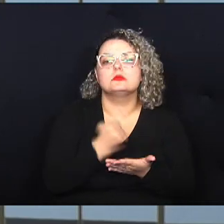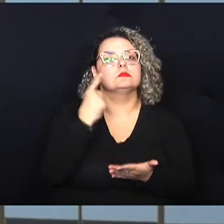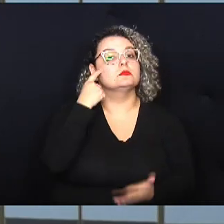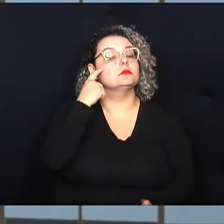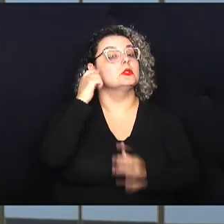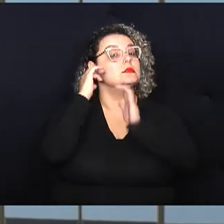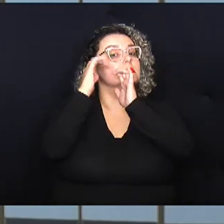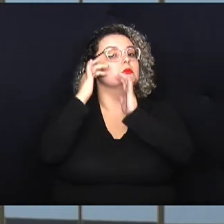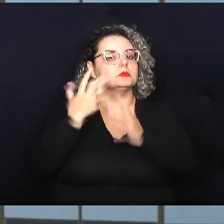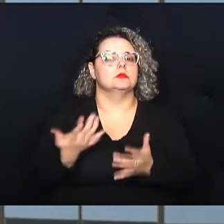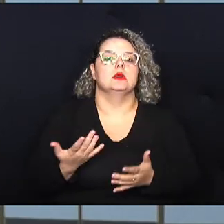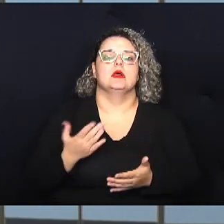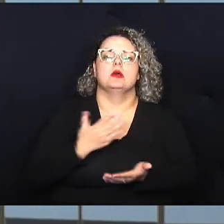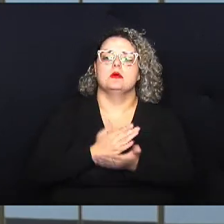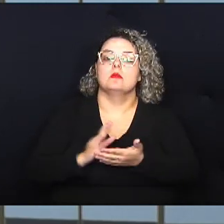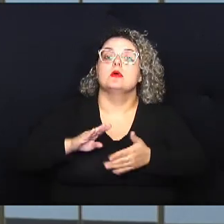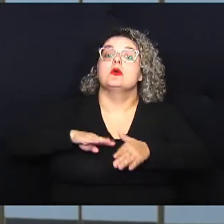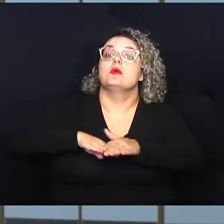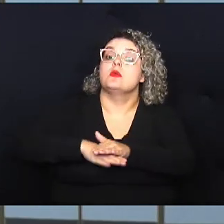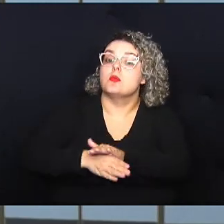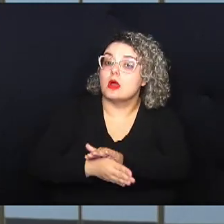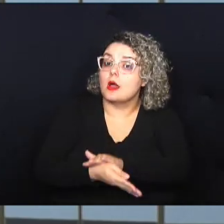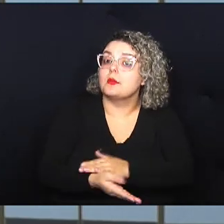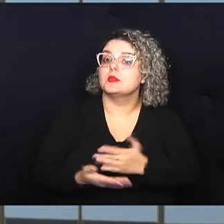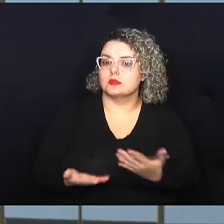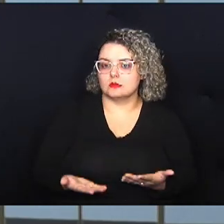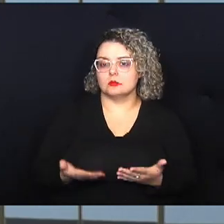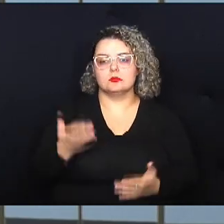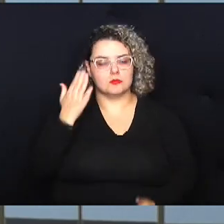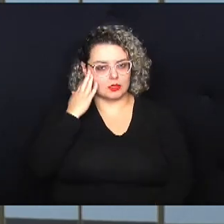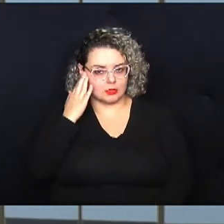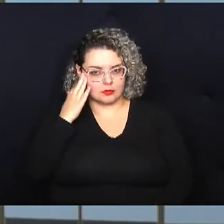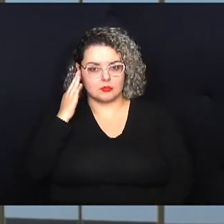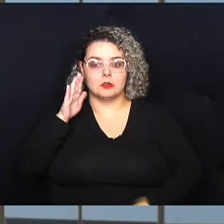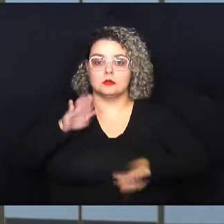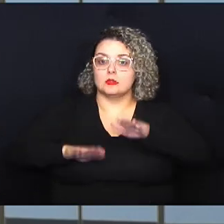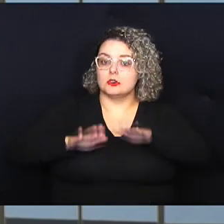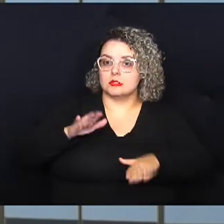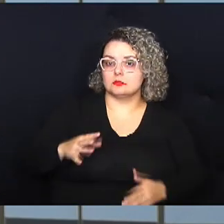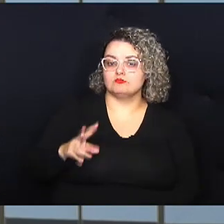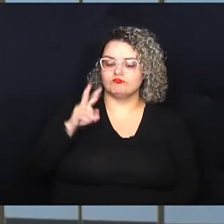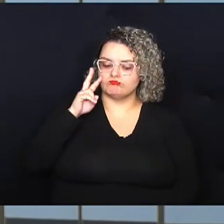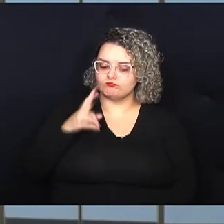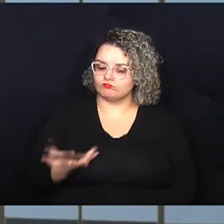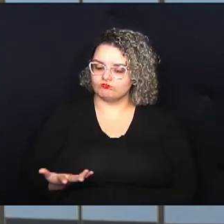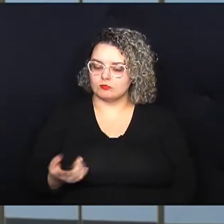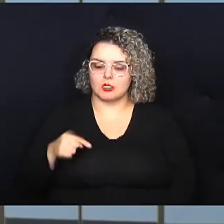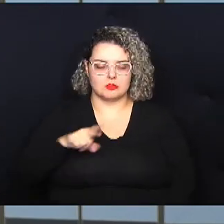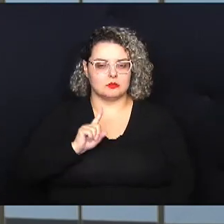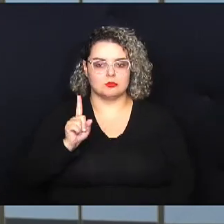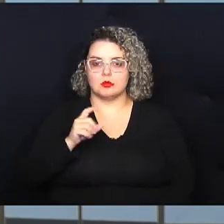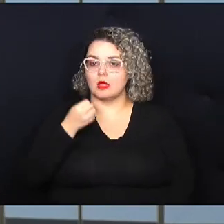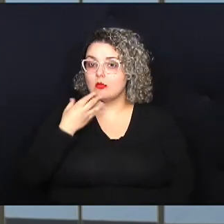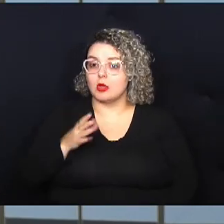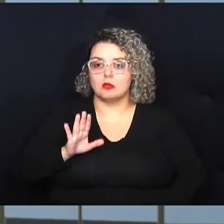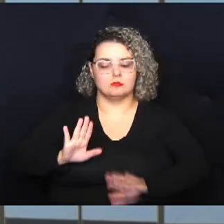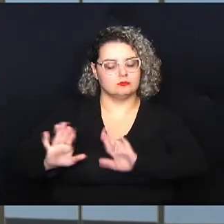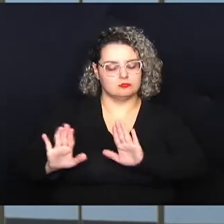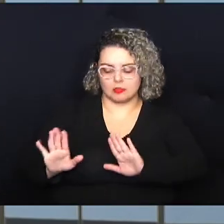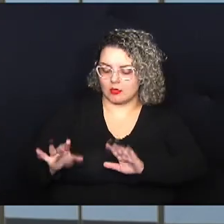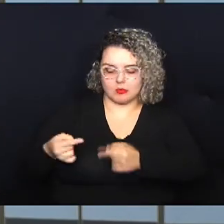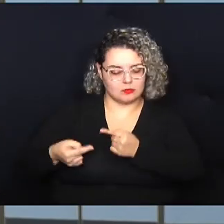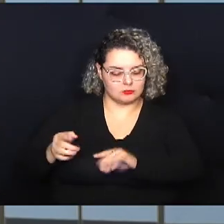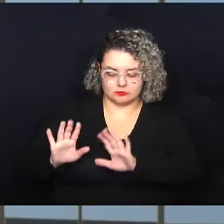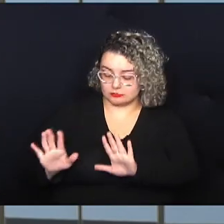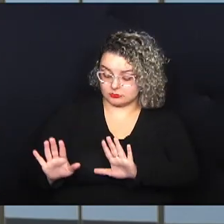Isso começa a virar um hábito, entendeu? Então, muitas vezes, aí, quando você olhar e falar, não, isso daqui não vale a pena, não vou discutir por isso, é